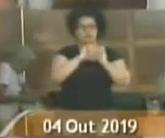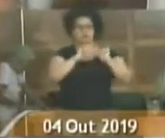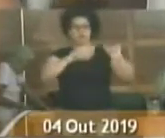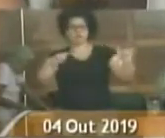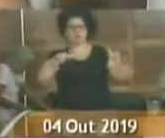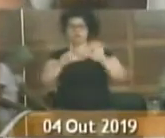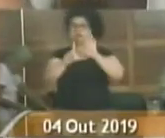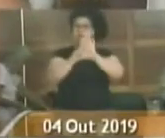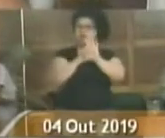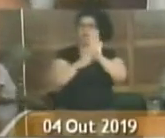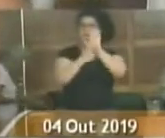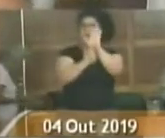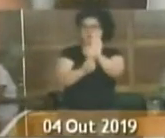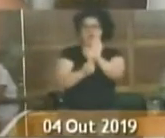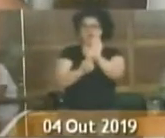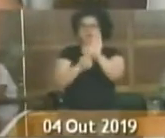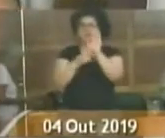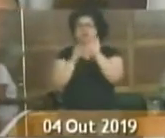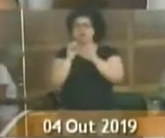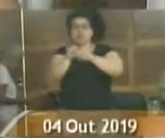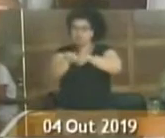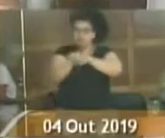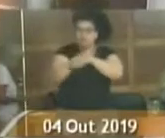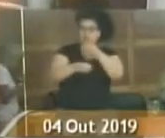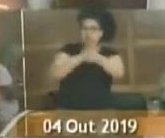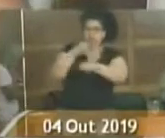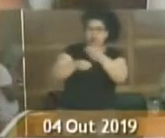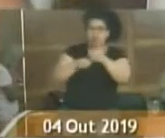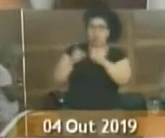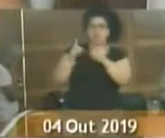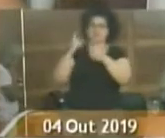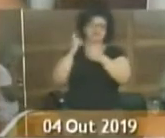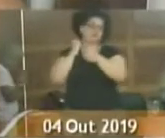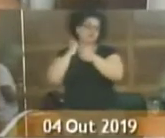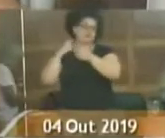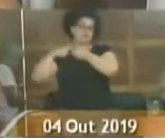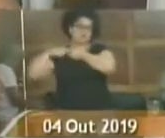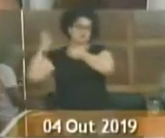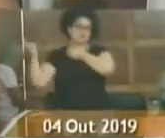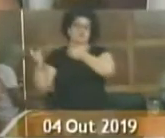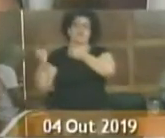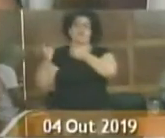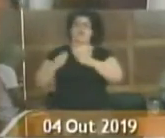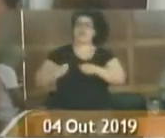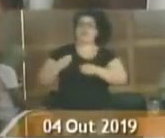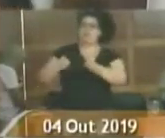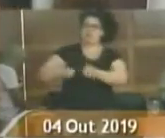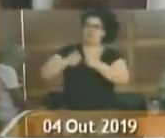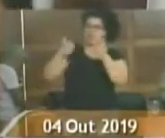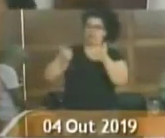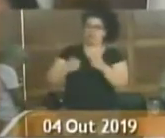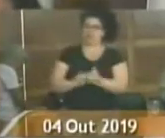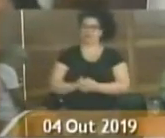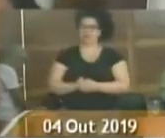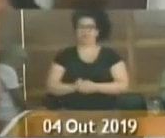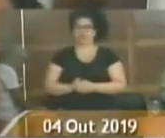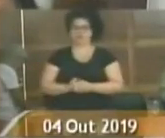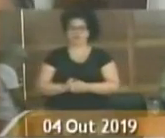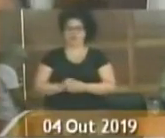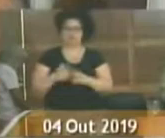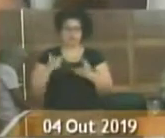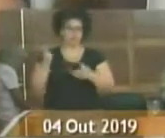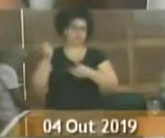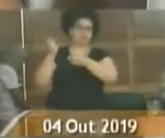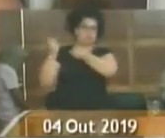a legislação, dá o conhecimento da legislação, a pessoa solta o animal e ele vive com uma qualidade de vida melhor. Tá? Então, o